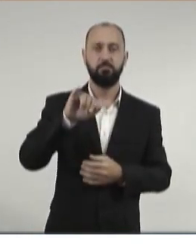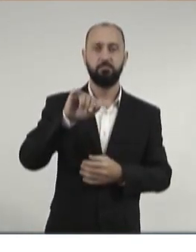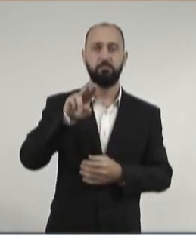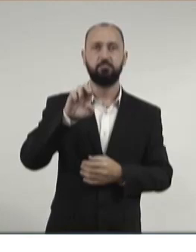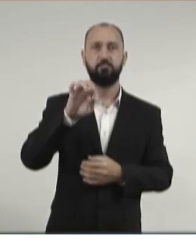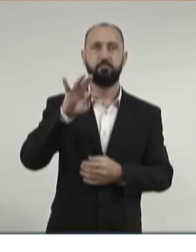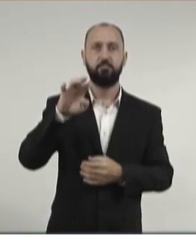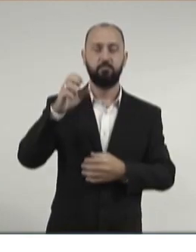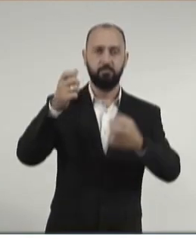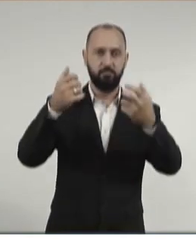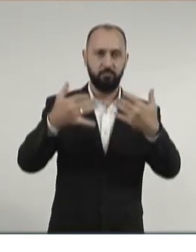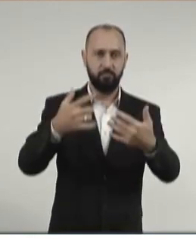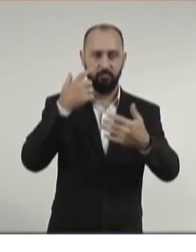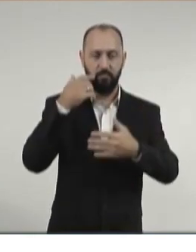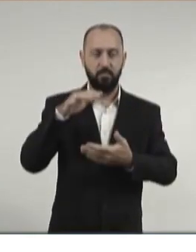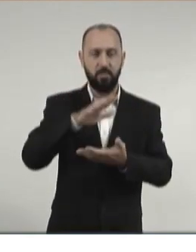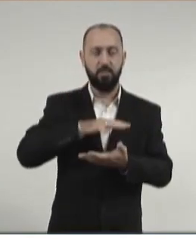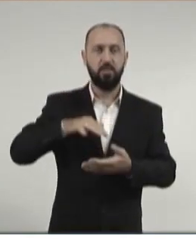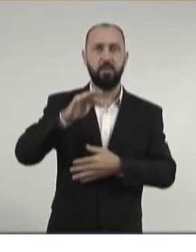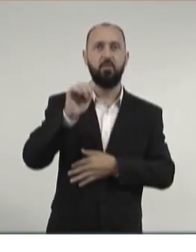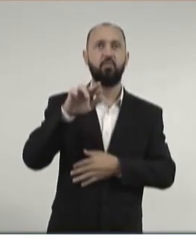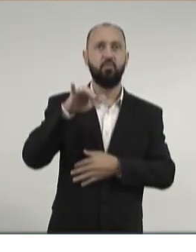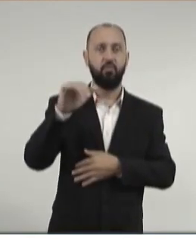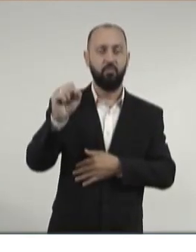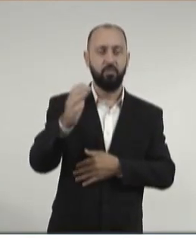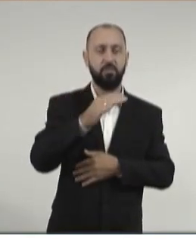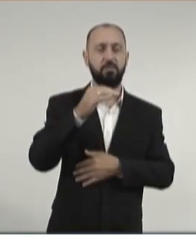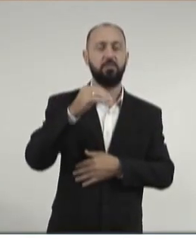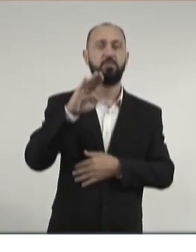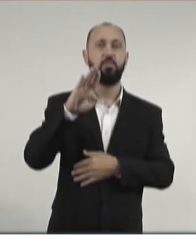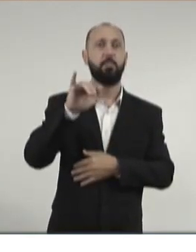aqui essa explicação da Furnas do Baião, eu também conheço a região.